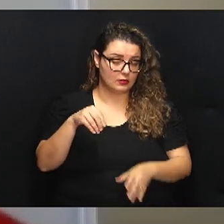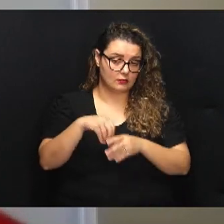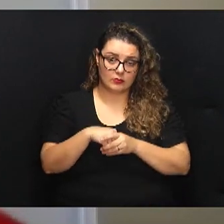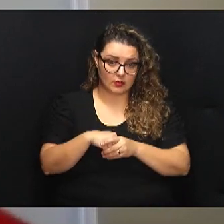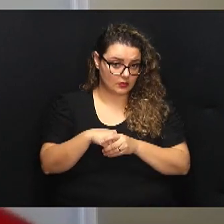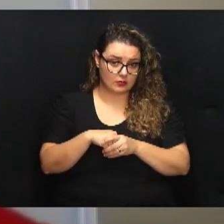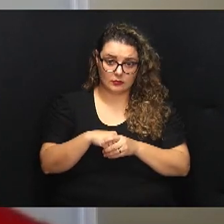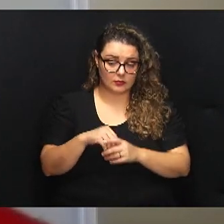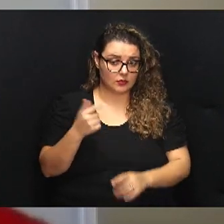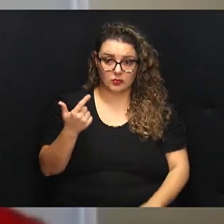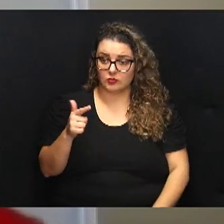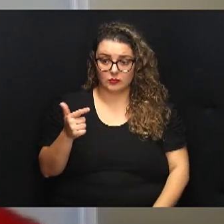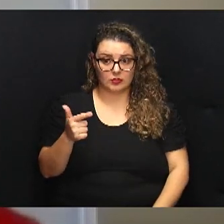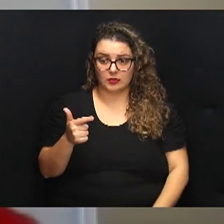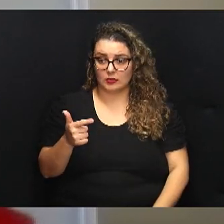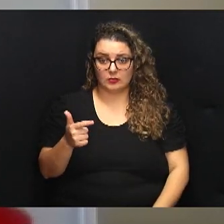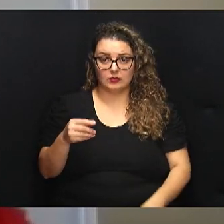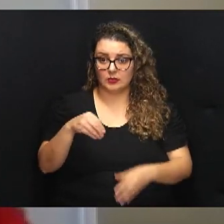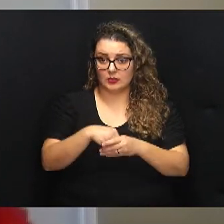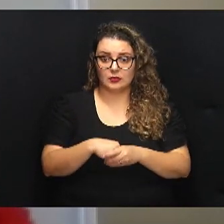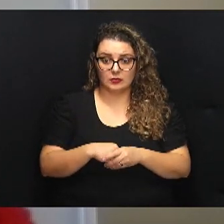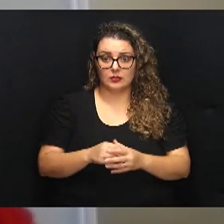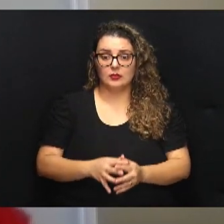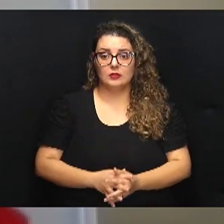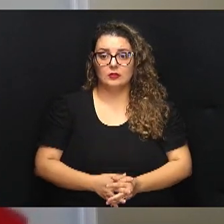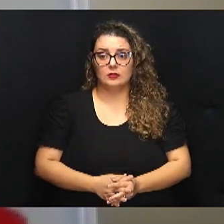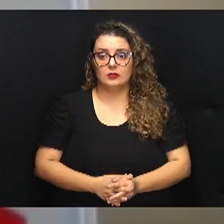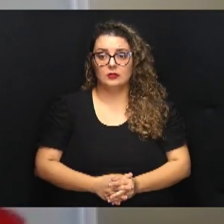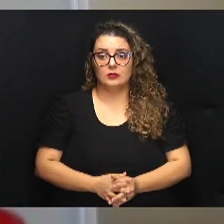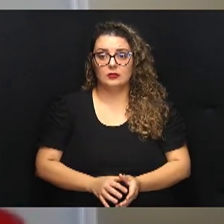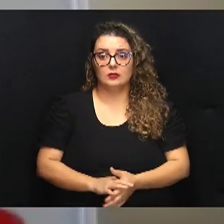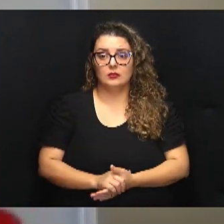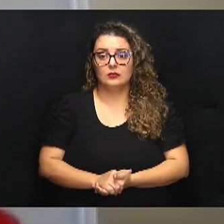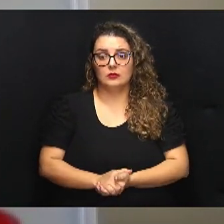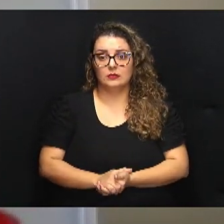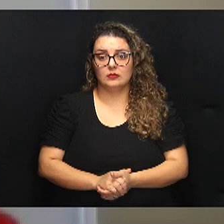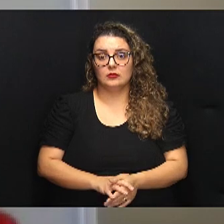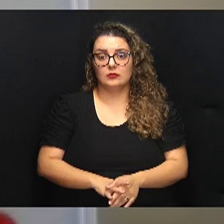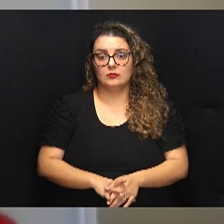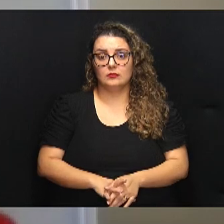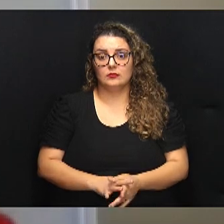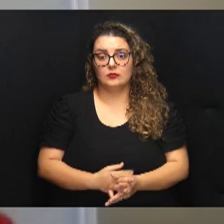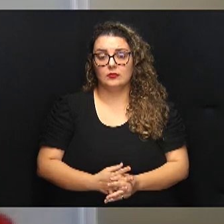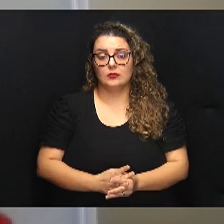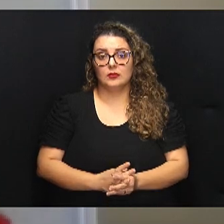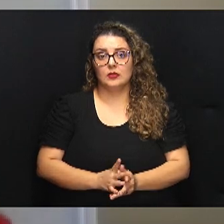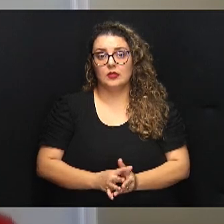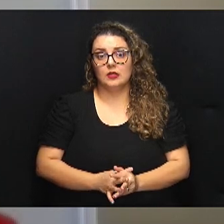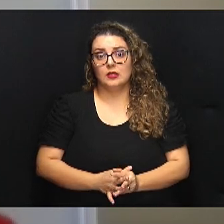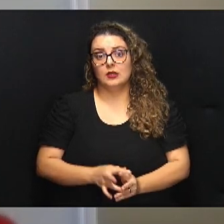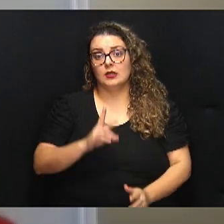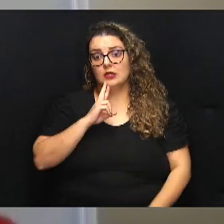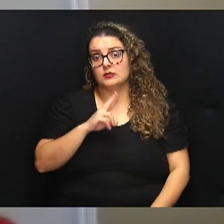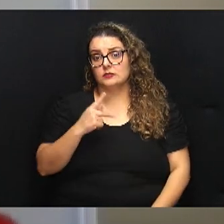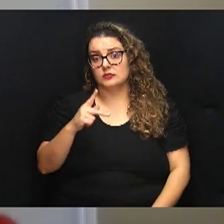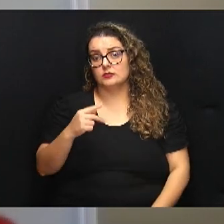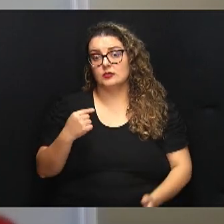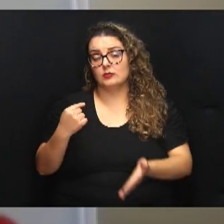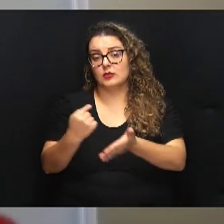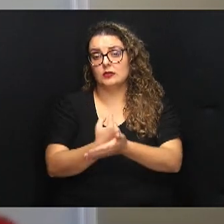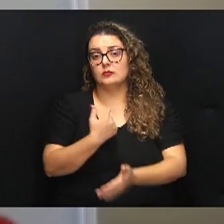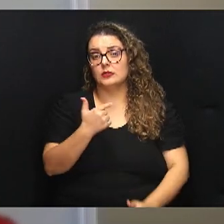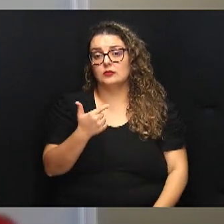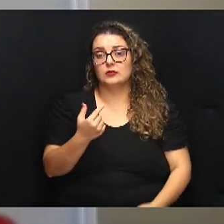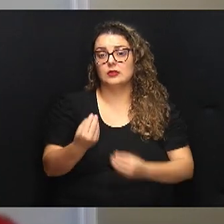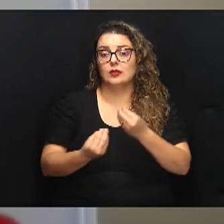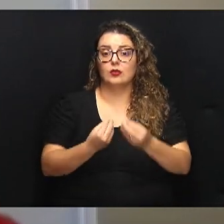houve essa inserção. E, enfim, eu acho que, respondendo a tua pergunta, não teria como